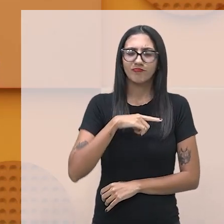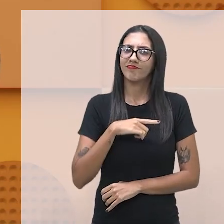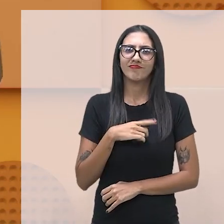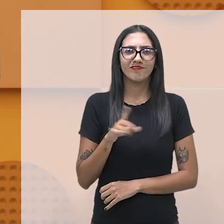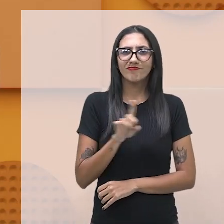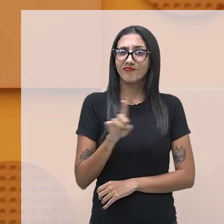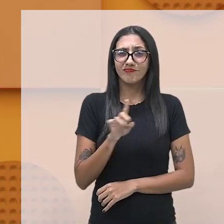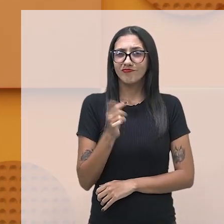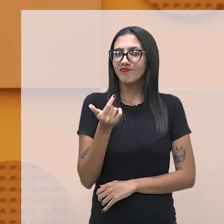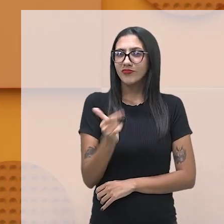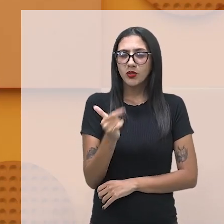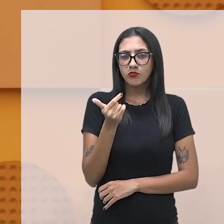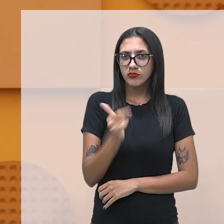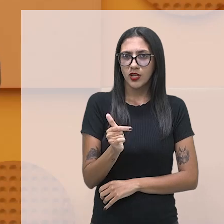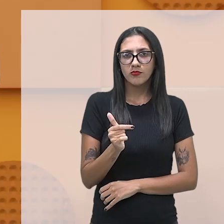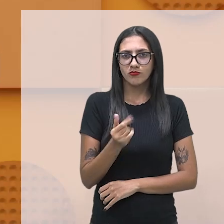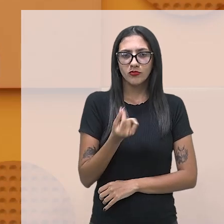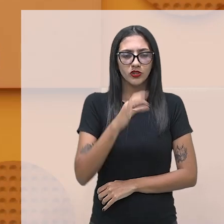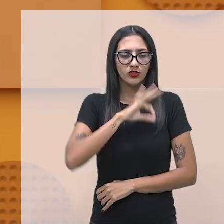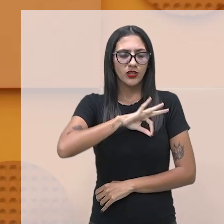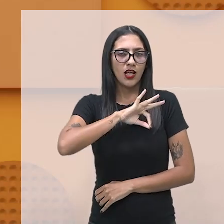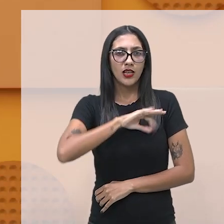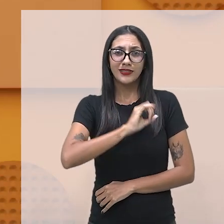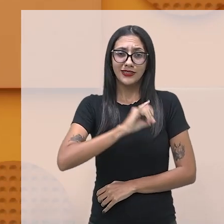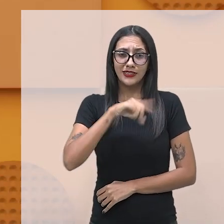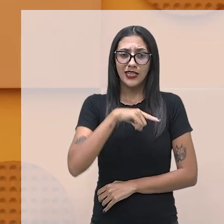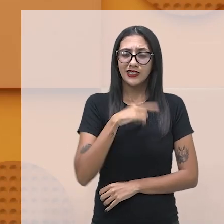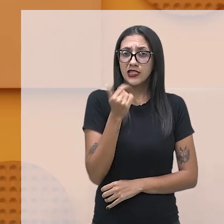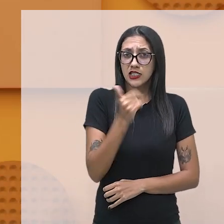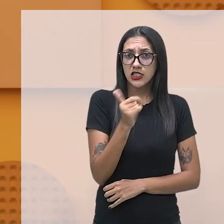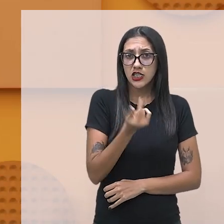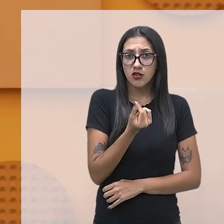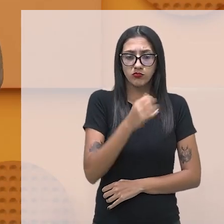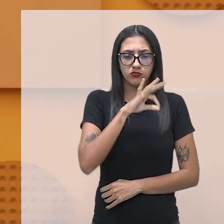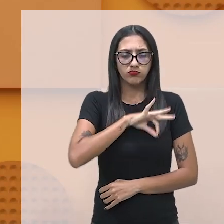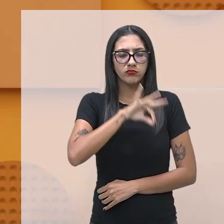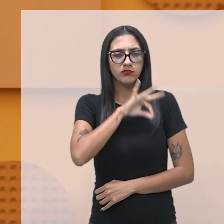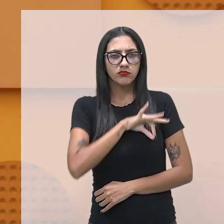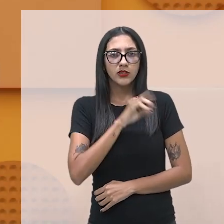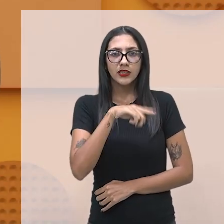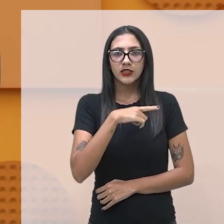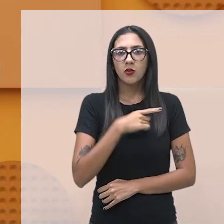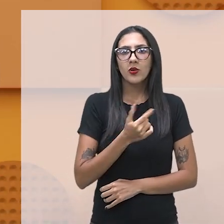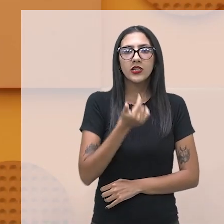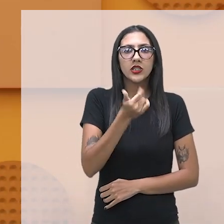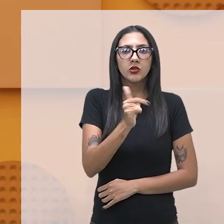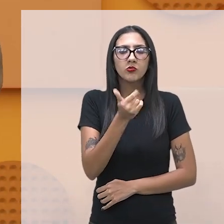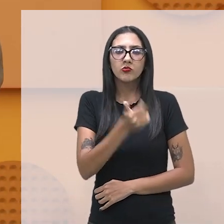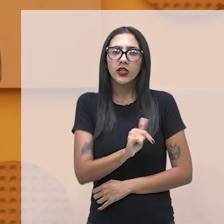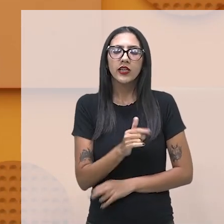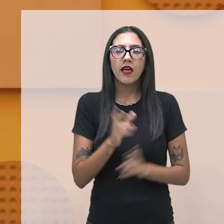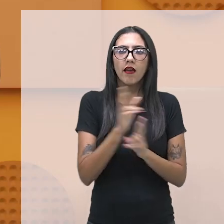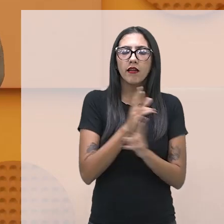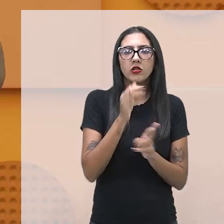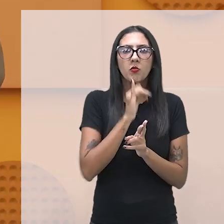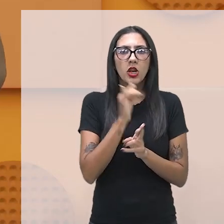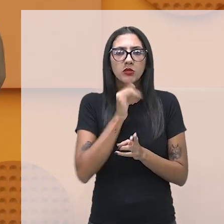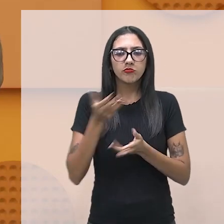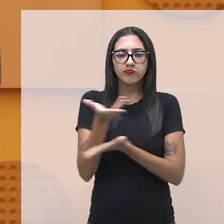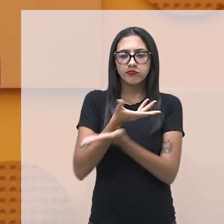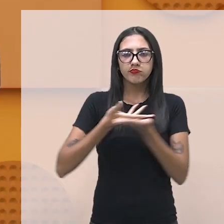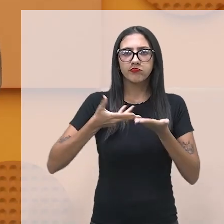professor? Não tem salário. Se ele não tem salário, então ele não é mercado consumidor.